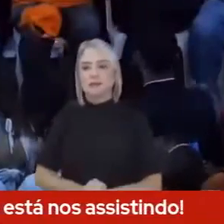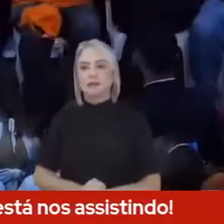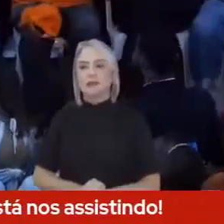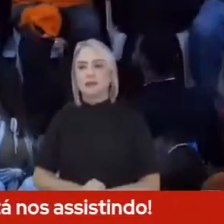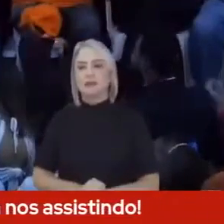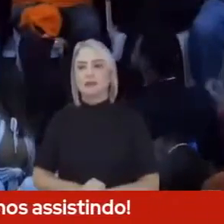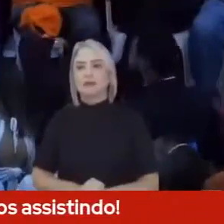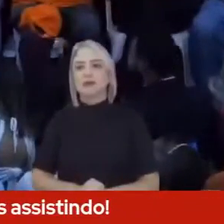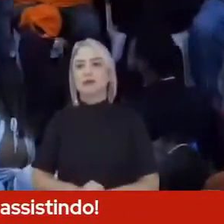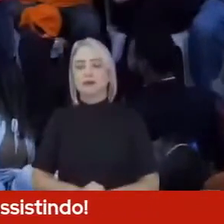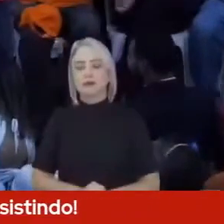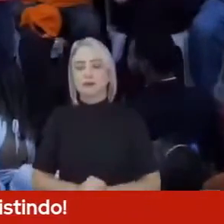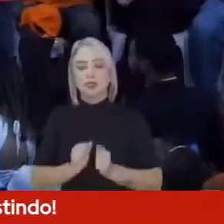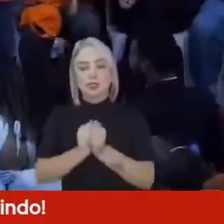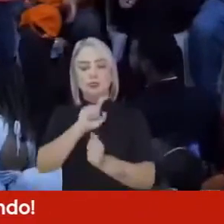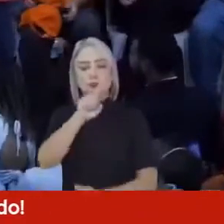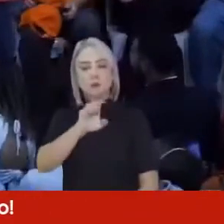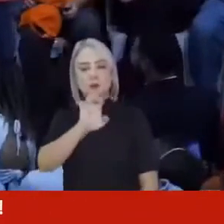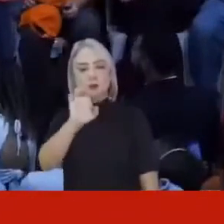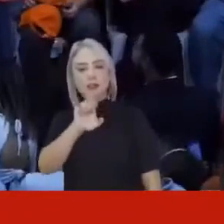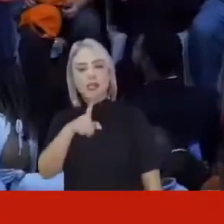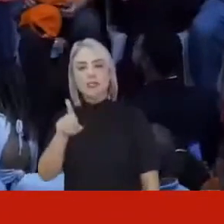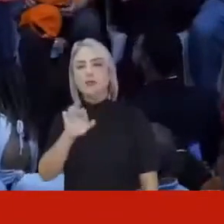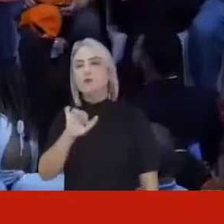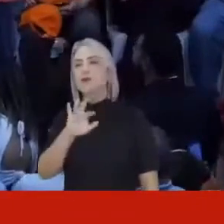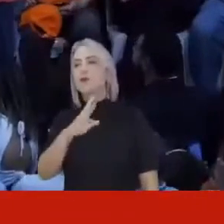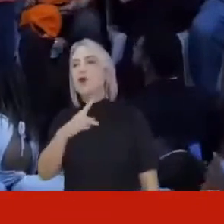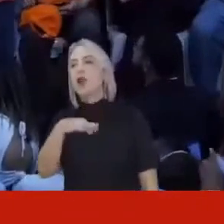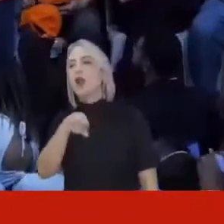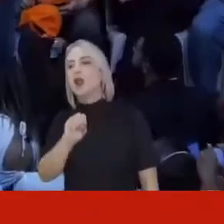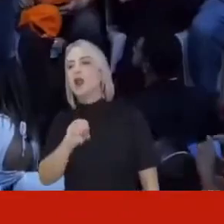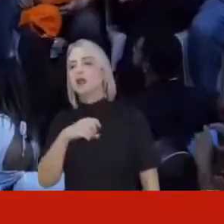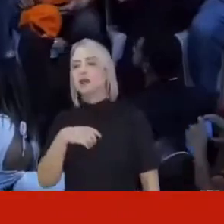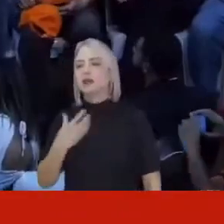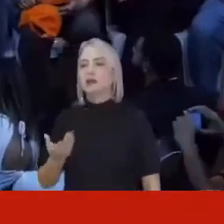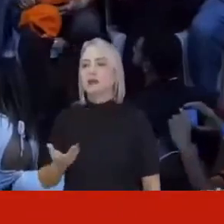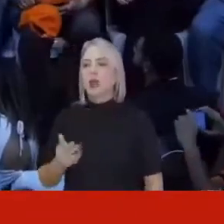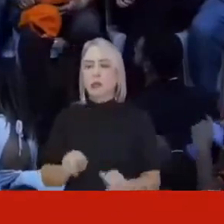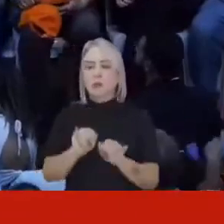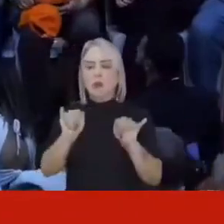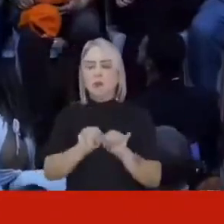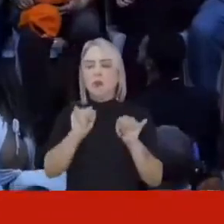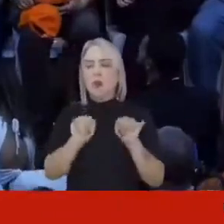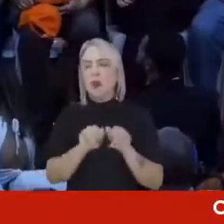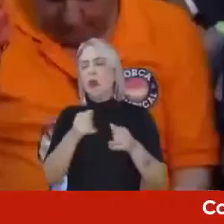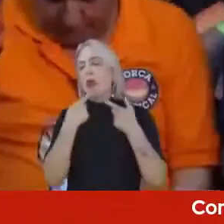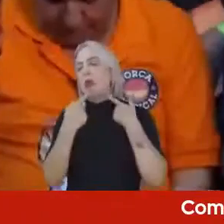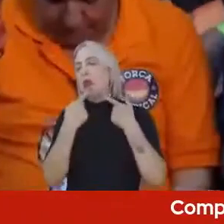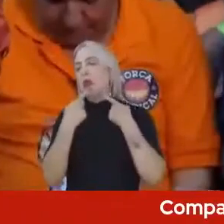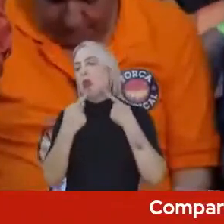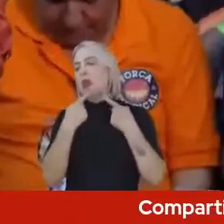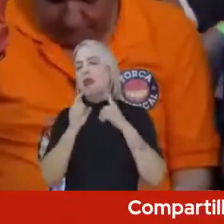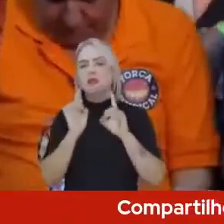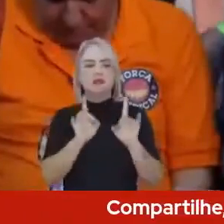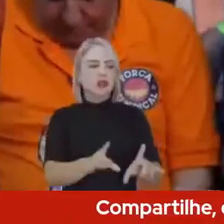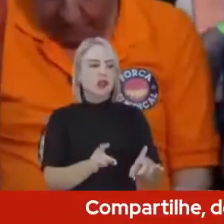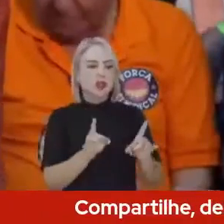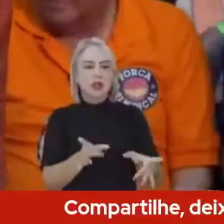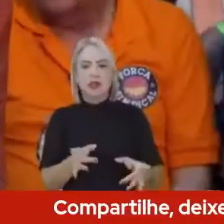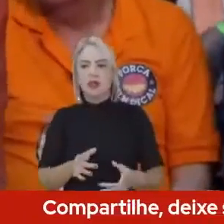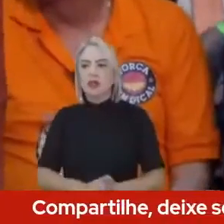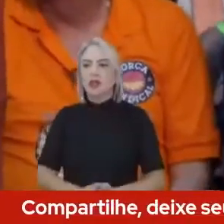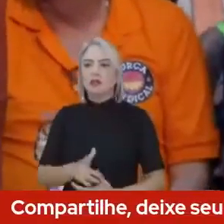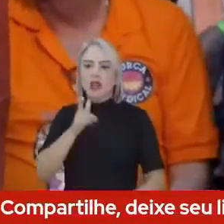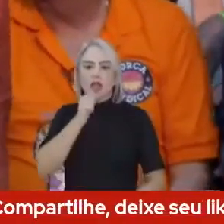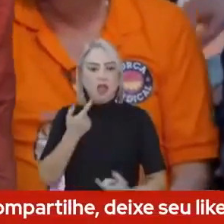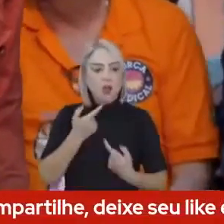Junto com o Zé Silva e o Áureo. Isso é besteira. Discussão de... Só joga água no nosso, contra o nosso